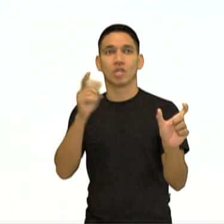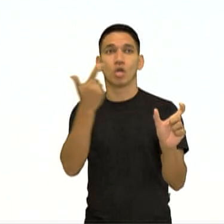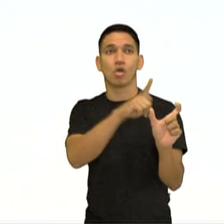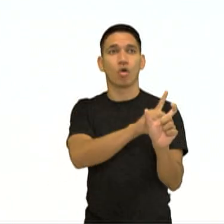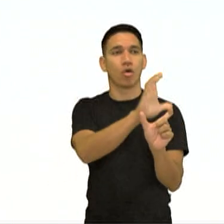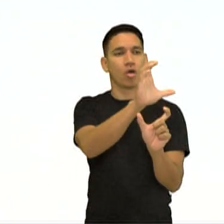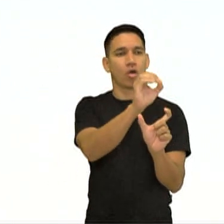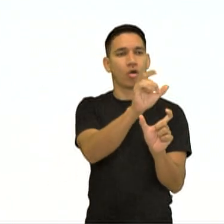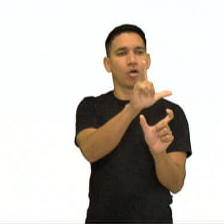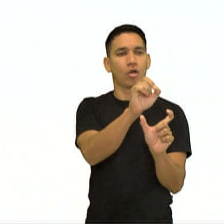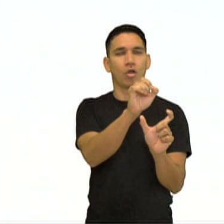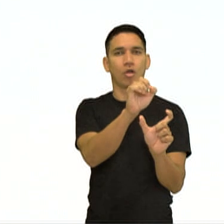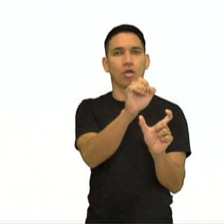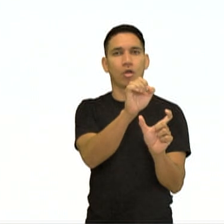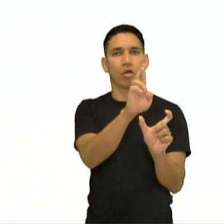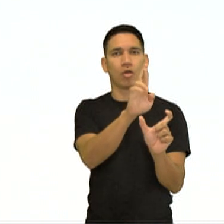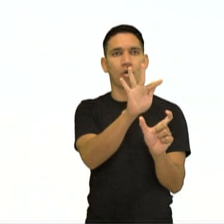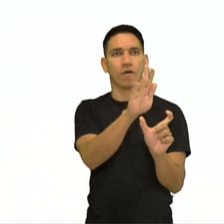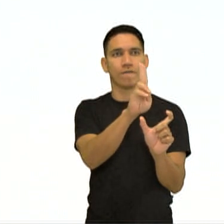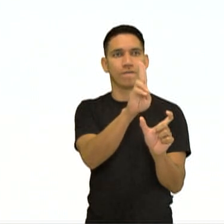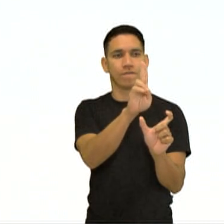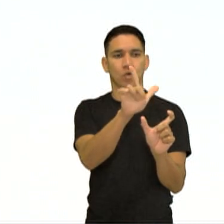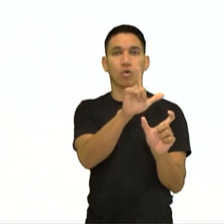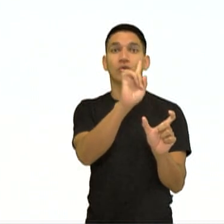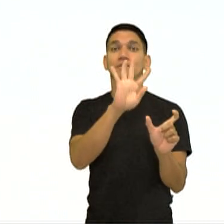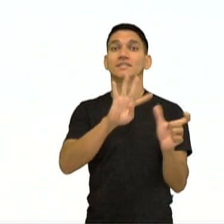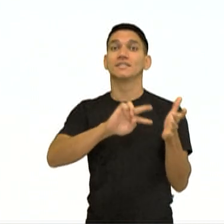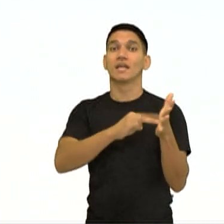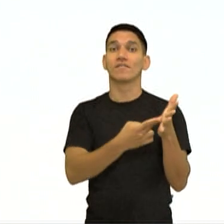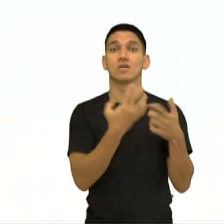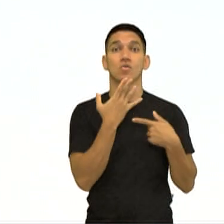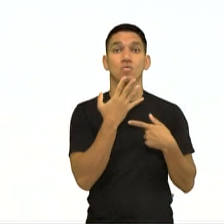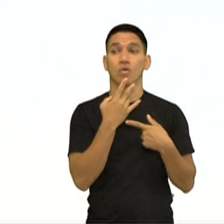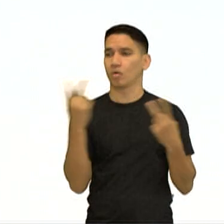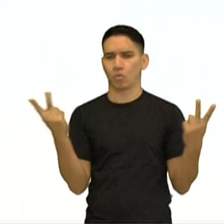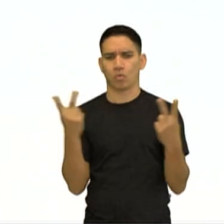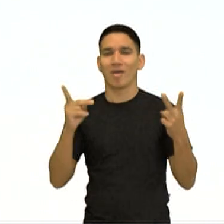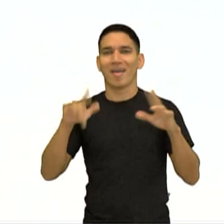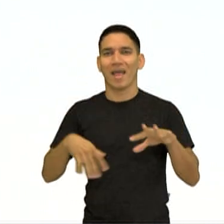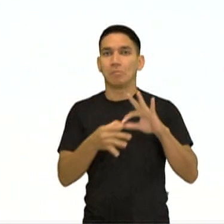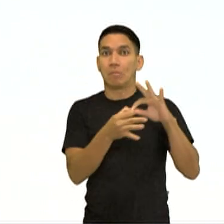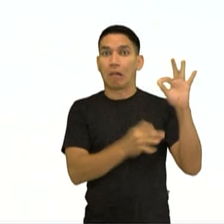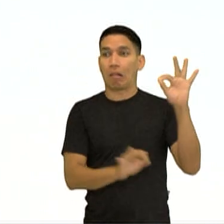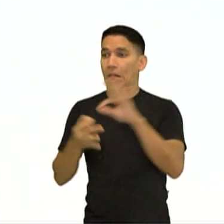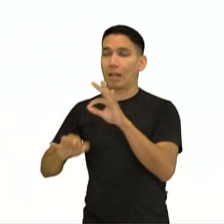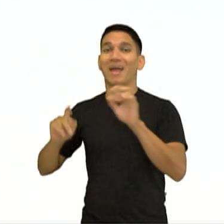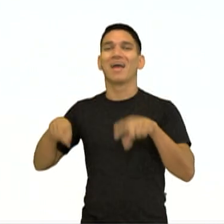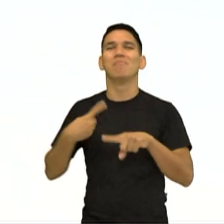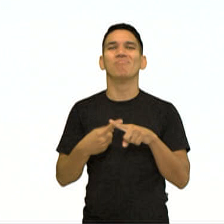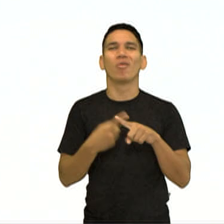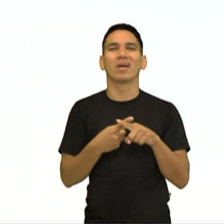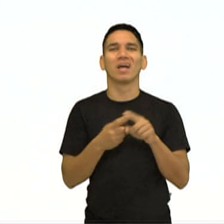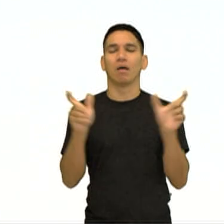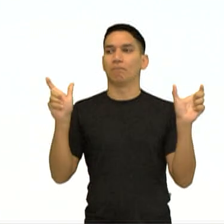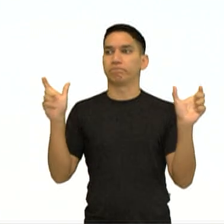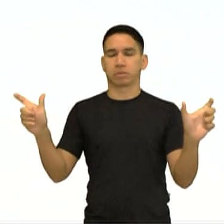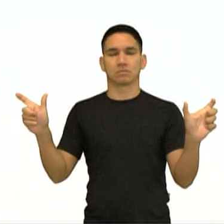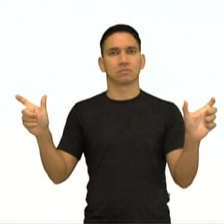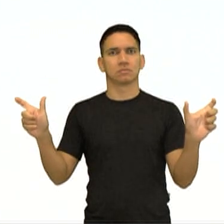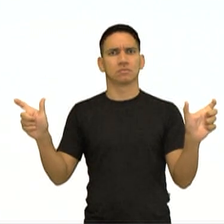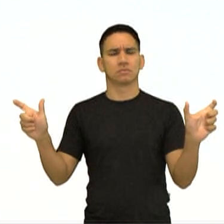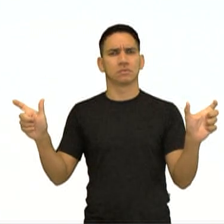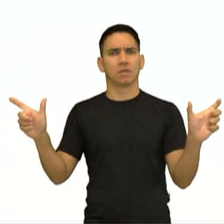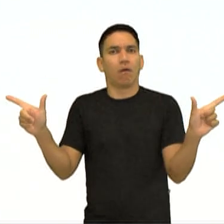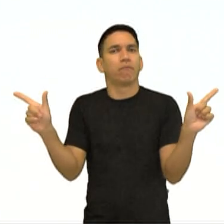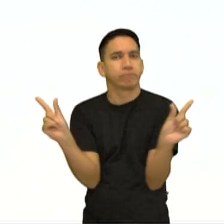significa colorido. Ambos são adjetivos longos. Quando eu digo longo, pessoal, é o tamanho da palavra.